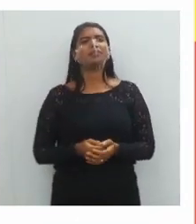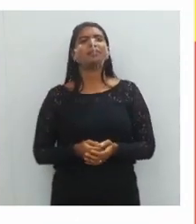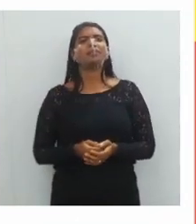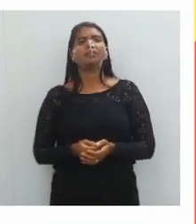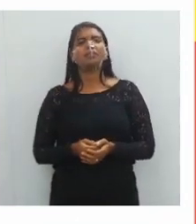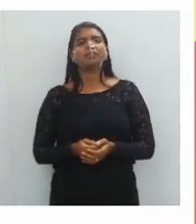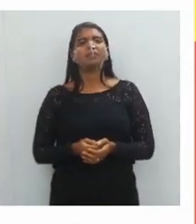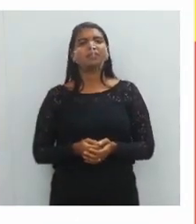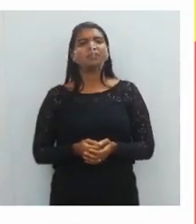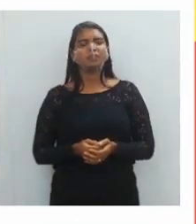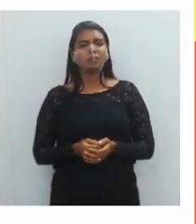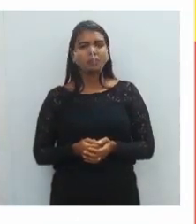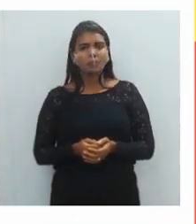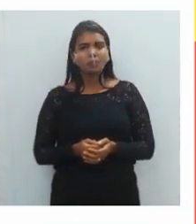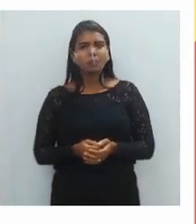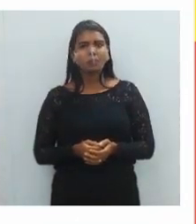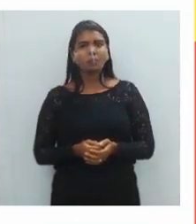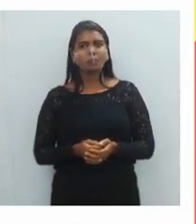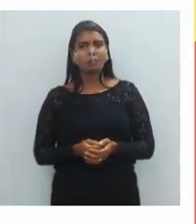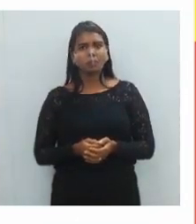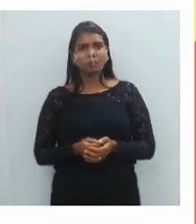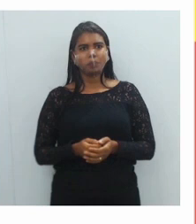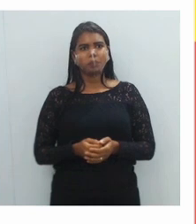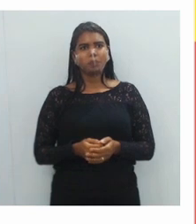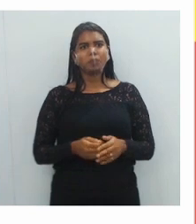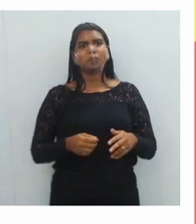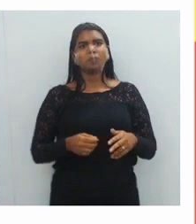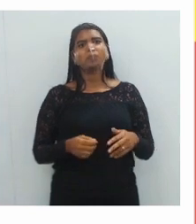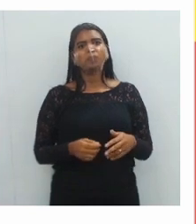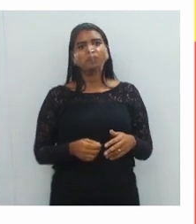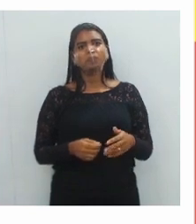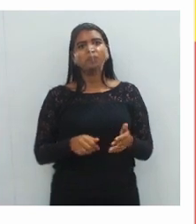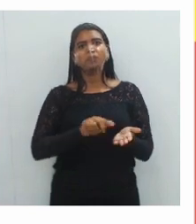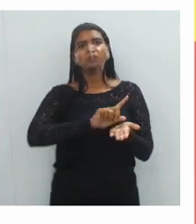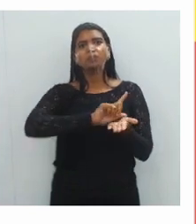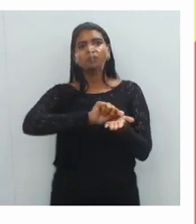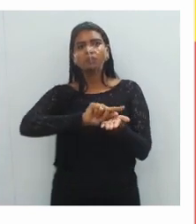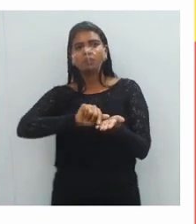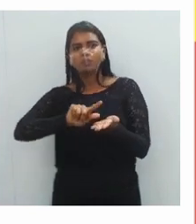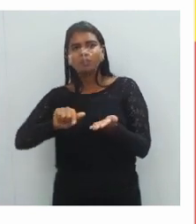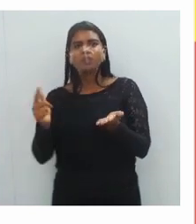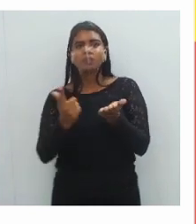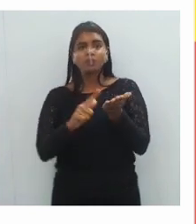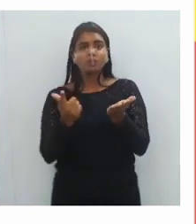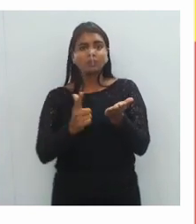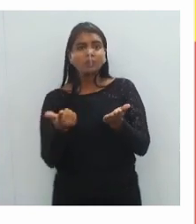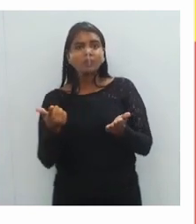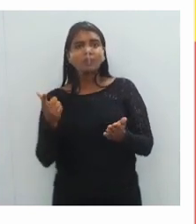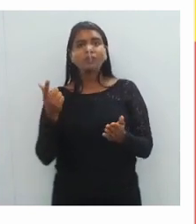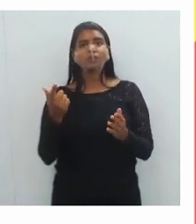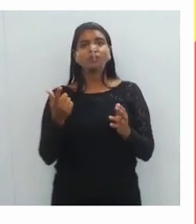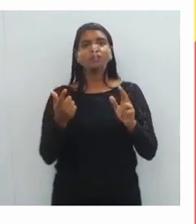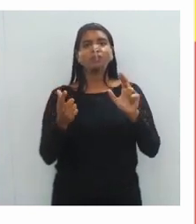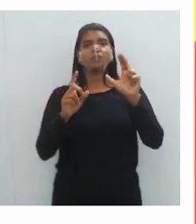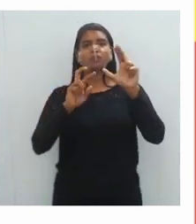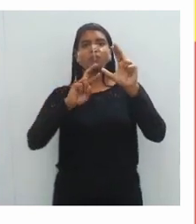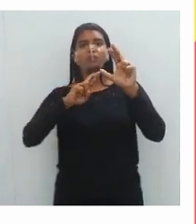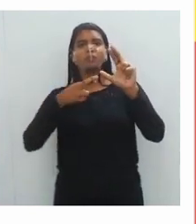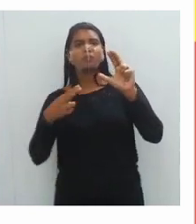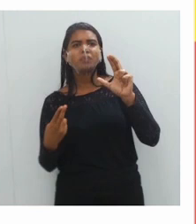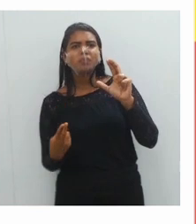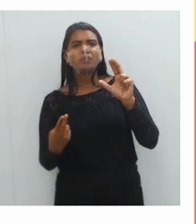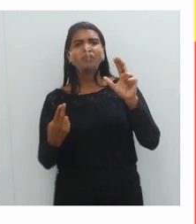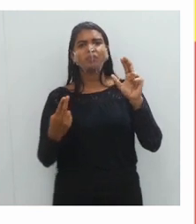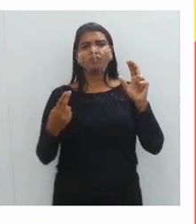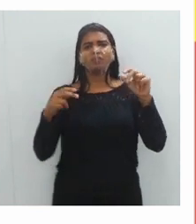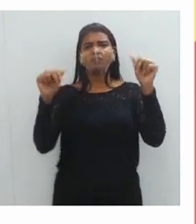o gênero jornalístico com caráter opinativo, um gênero que entrelaça palavras,